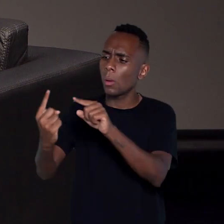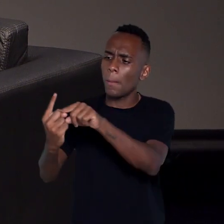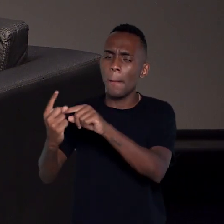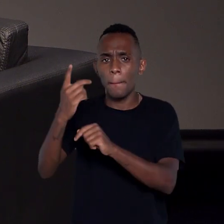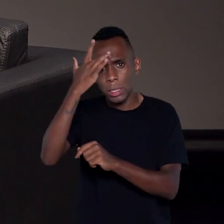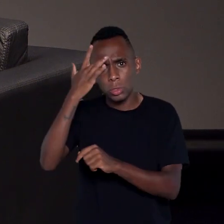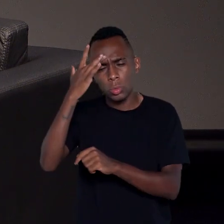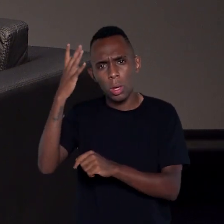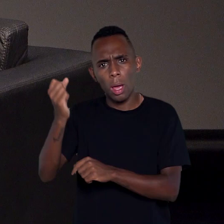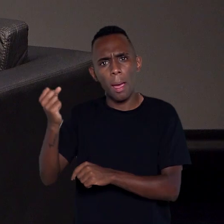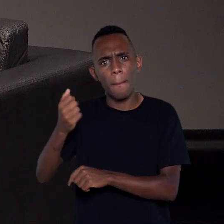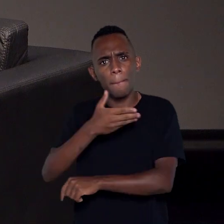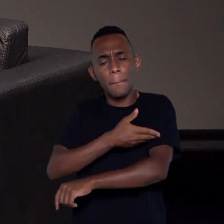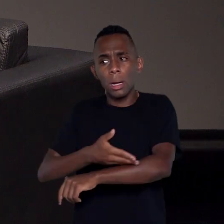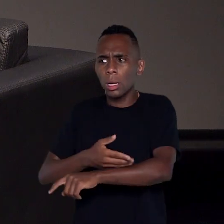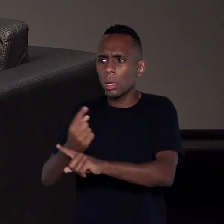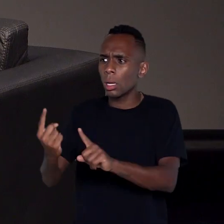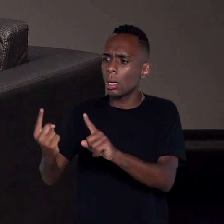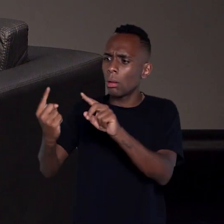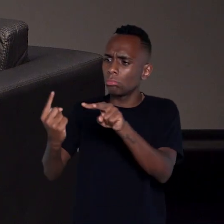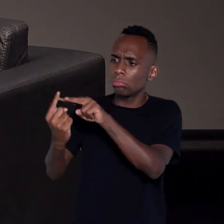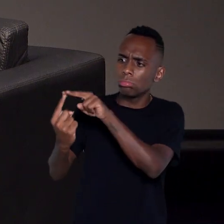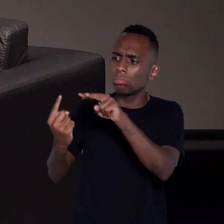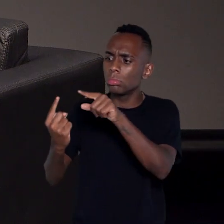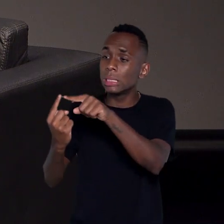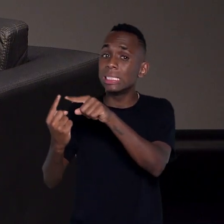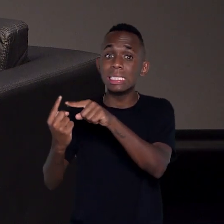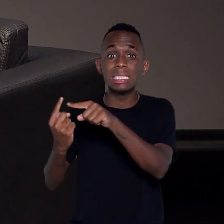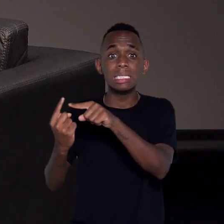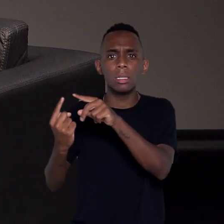branca e, na cabeça dela,